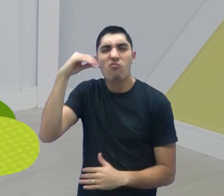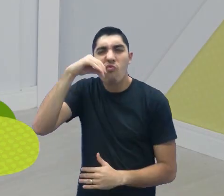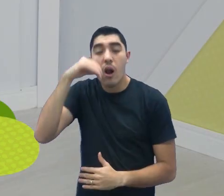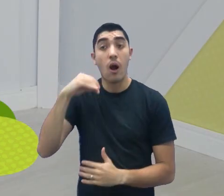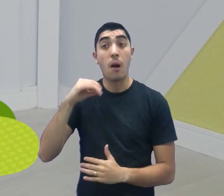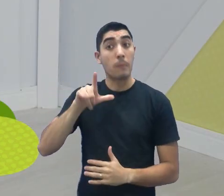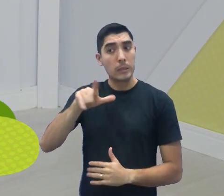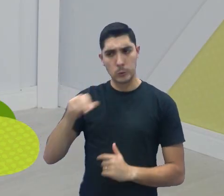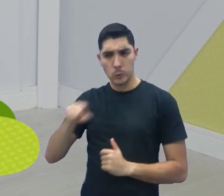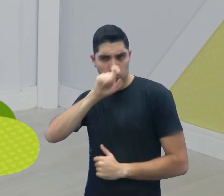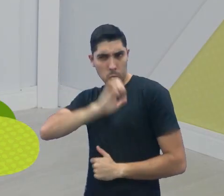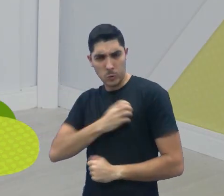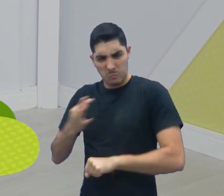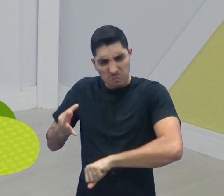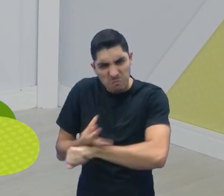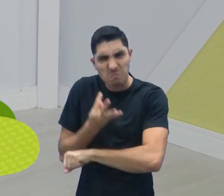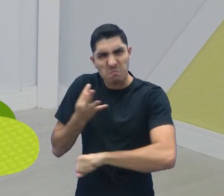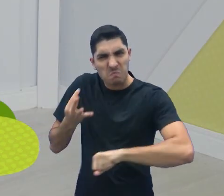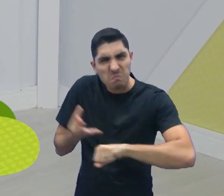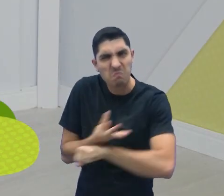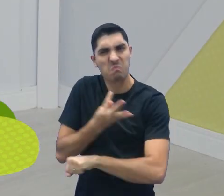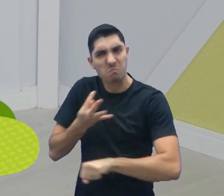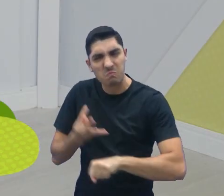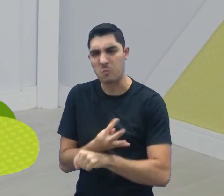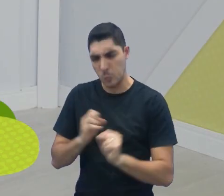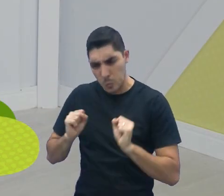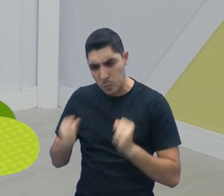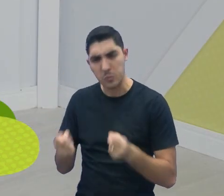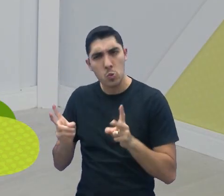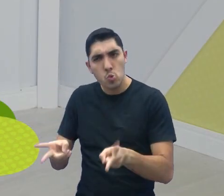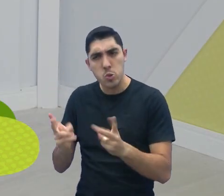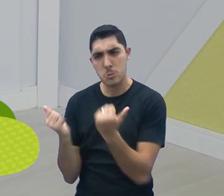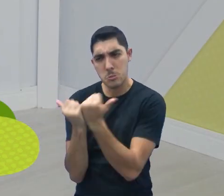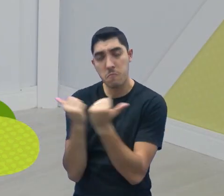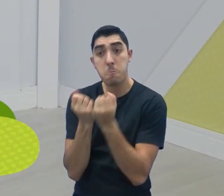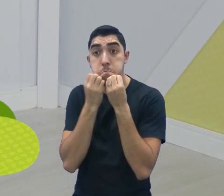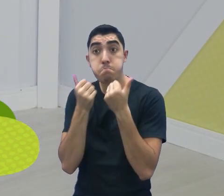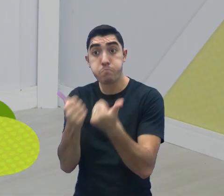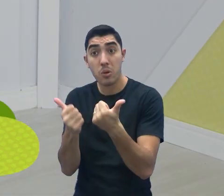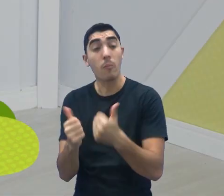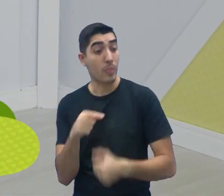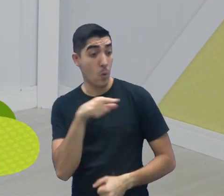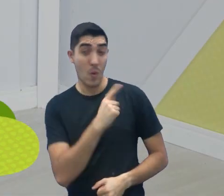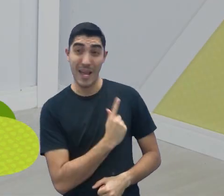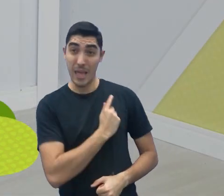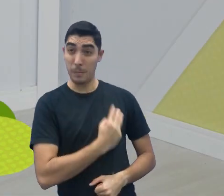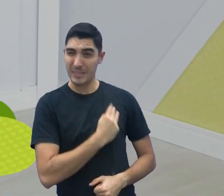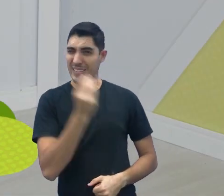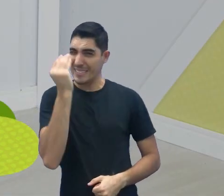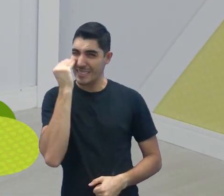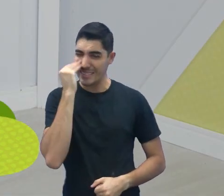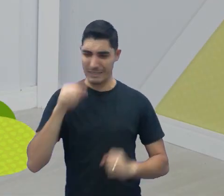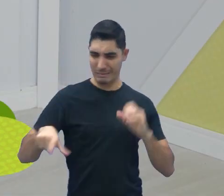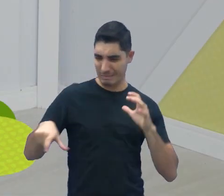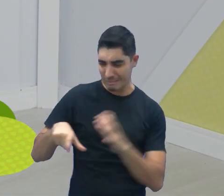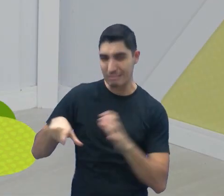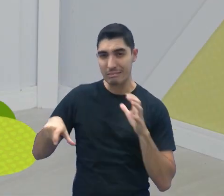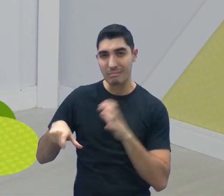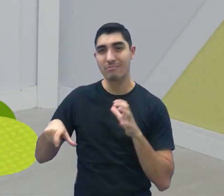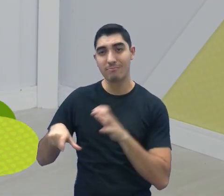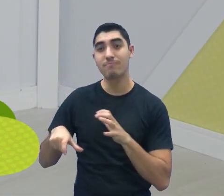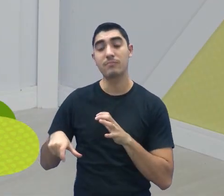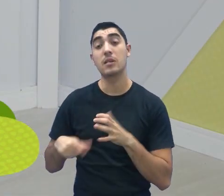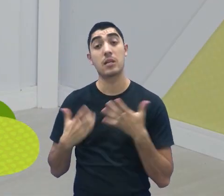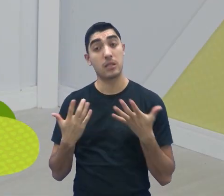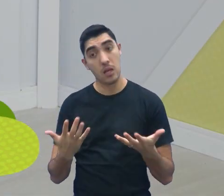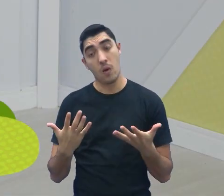suportar a pressão natural do Grêmio Prudente, que já vinha de empate em casa, precisava, viu o momento, né, de ter um homem a mais. Então eu acho que